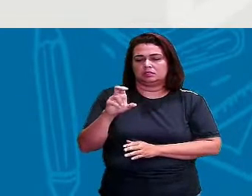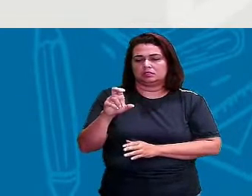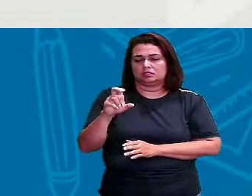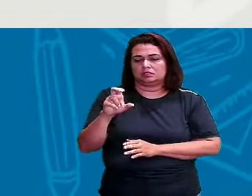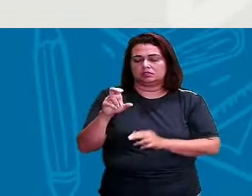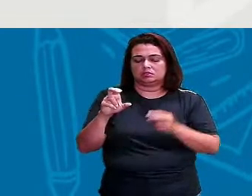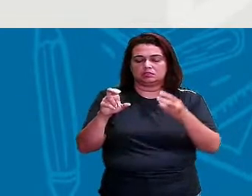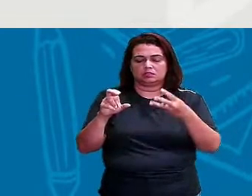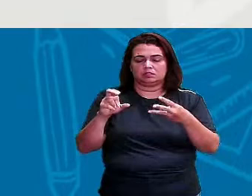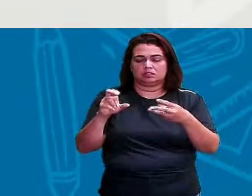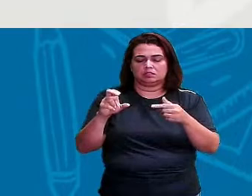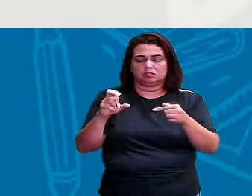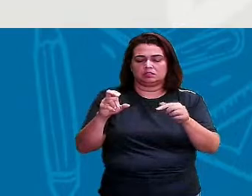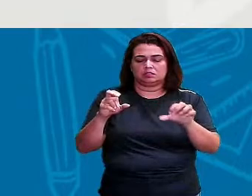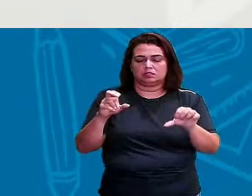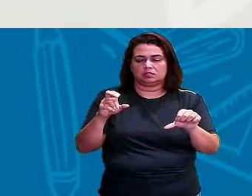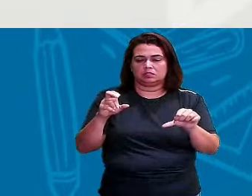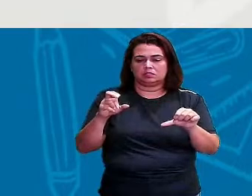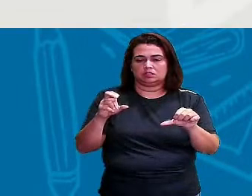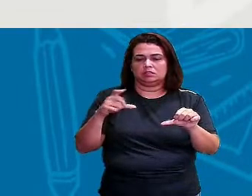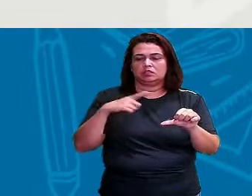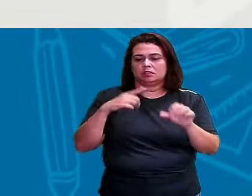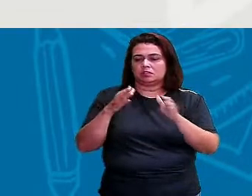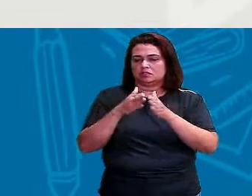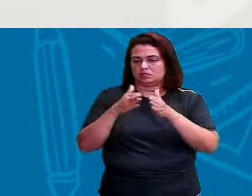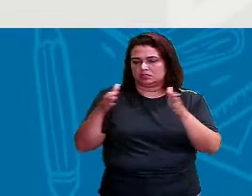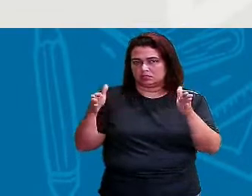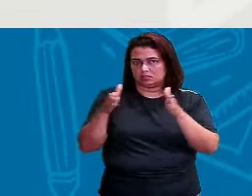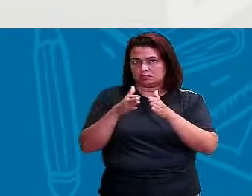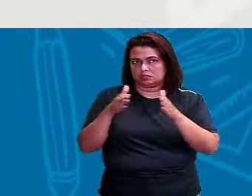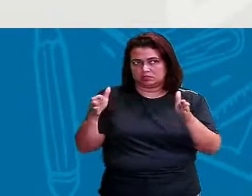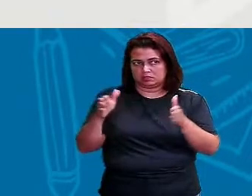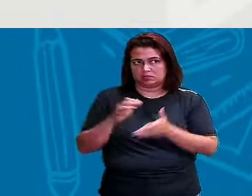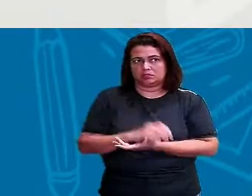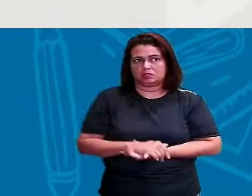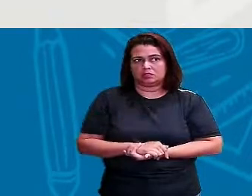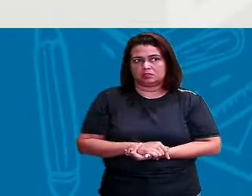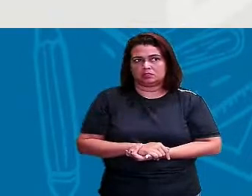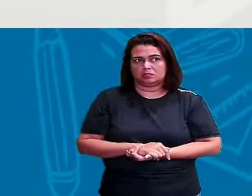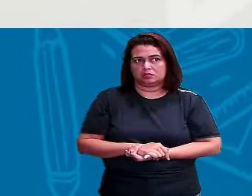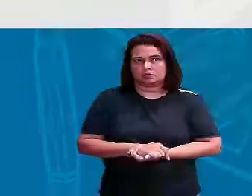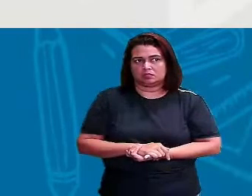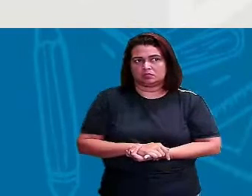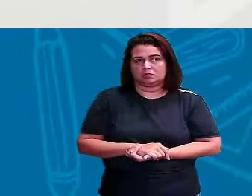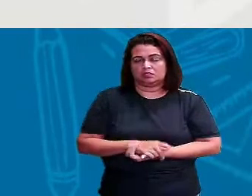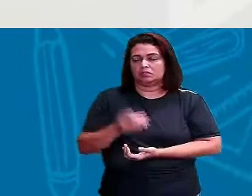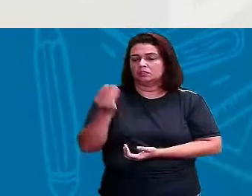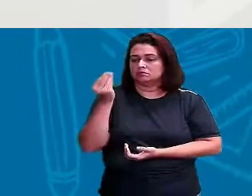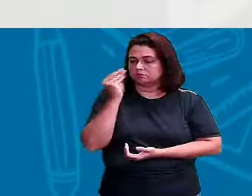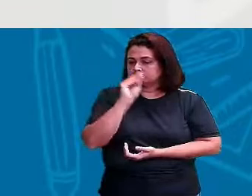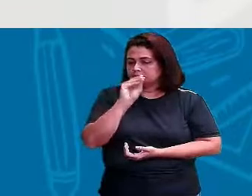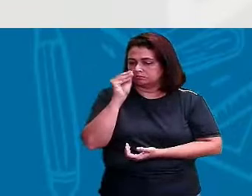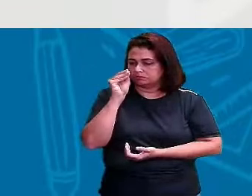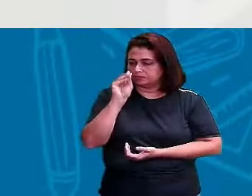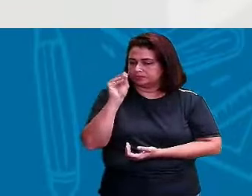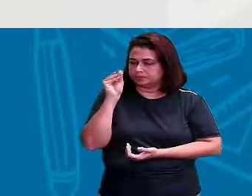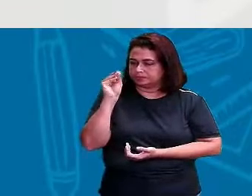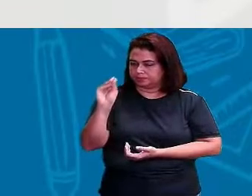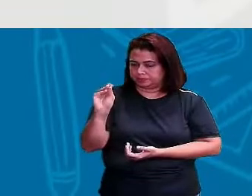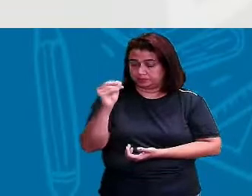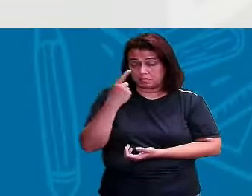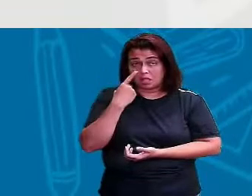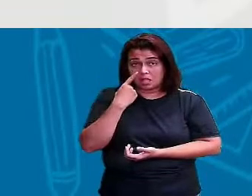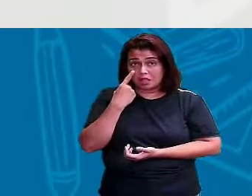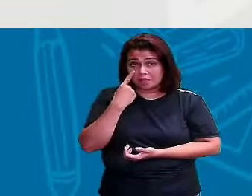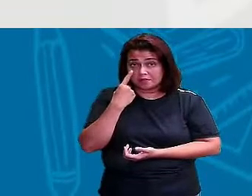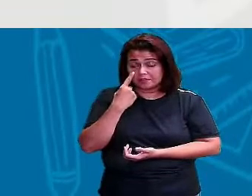379? Trouxe para você aí a retinha, tá certo? E deixei os espaços em branco para a gente continuar essa sequência